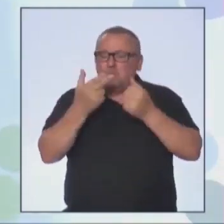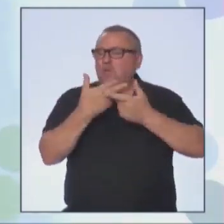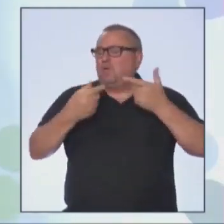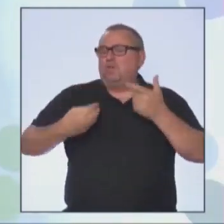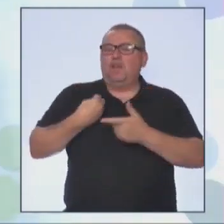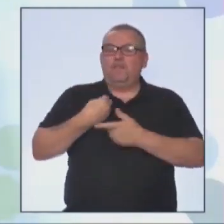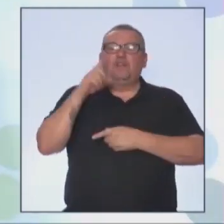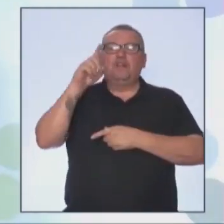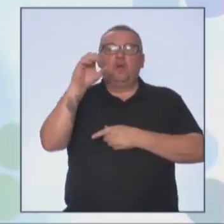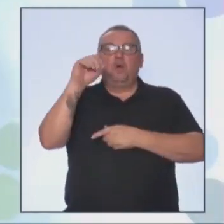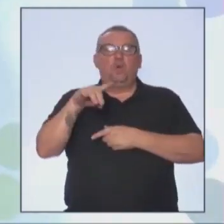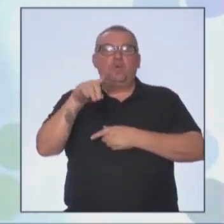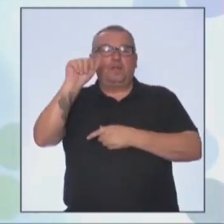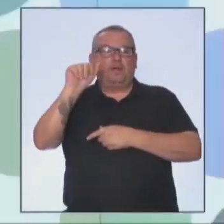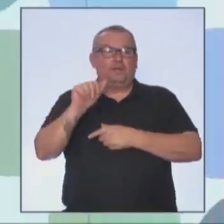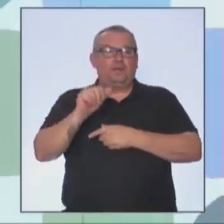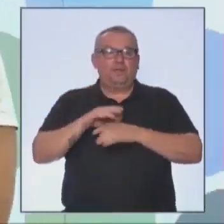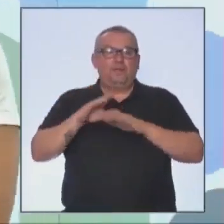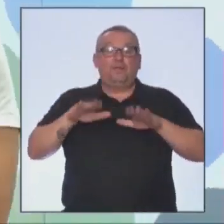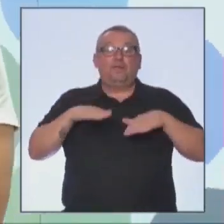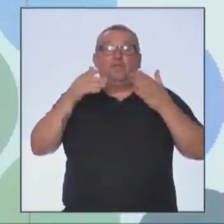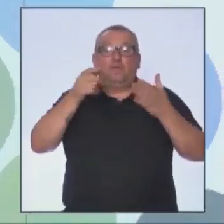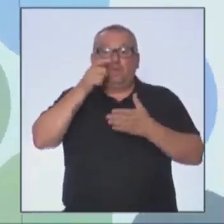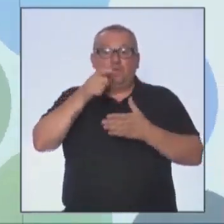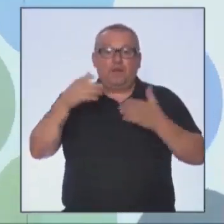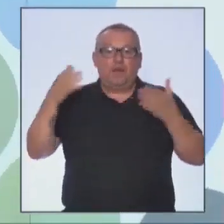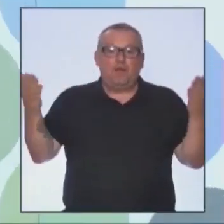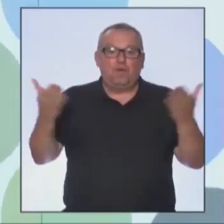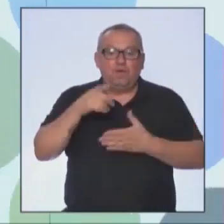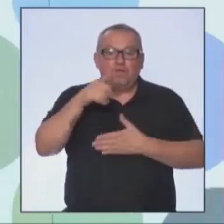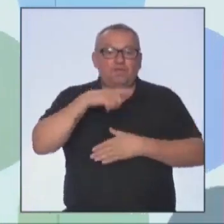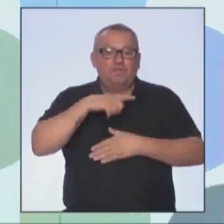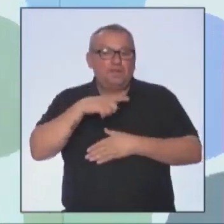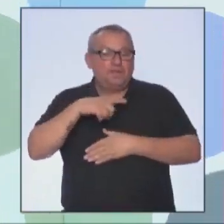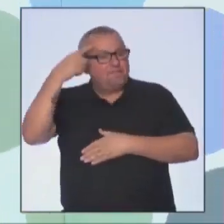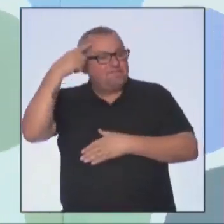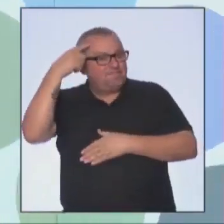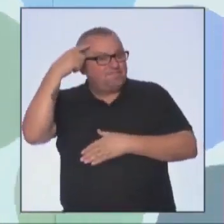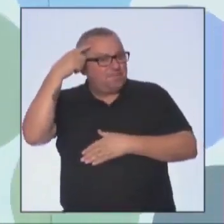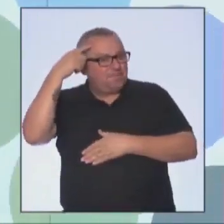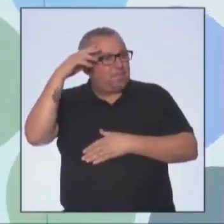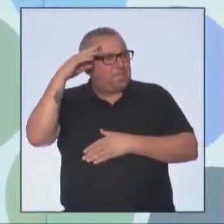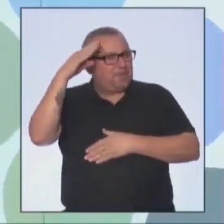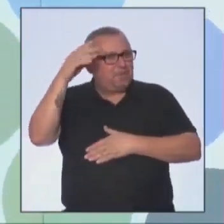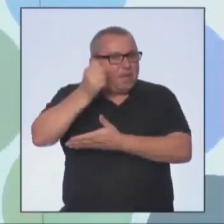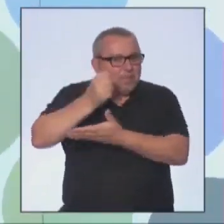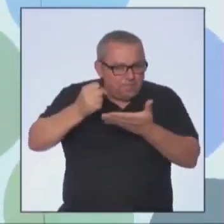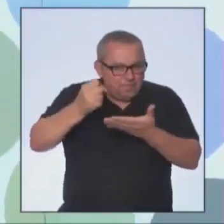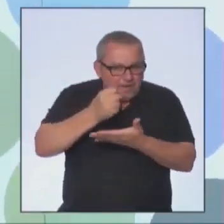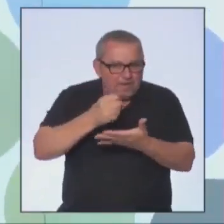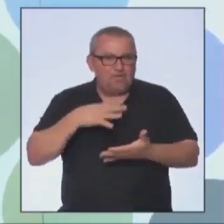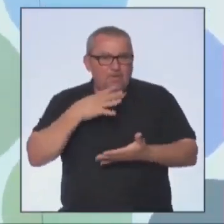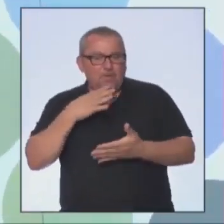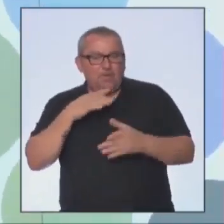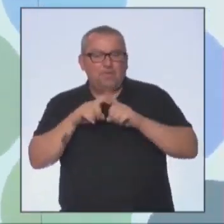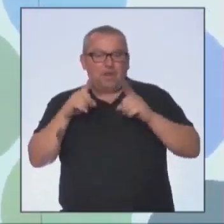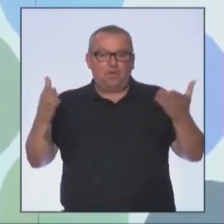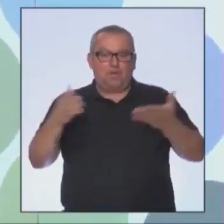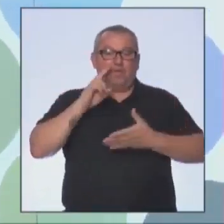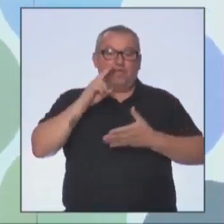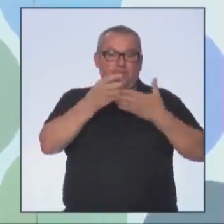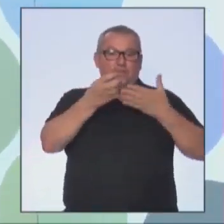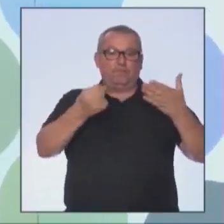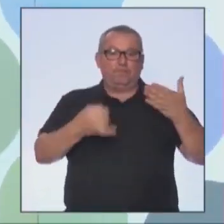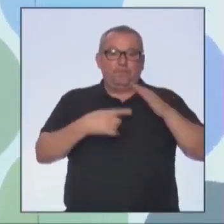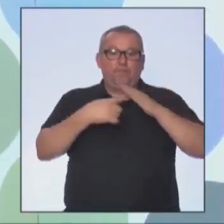vida é onda. Então, vamos lá. Agora você já tem essa ideia, a noção principal do que é uma onda, mas agora vamos definir.